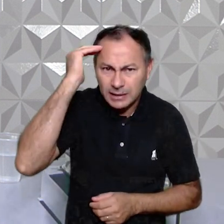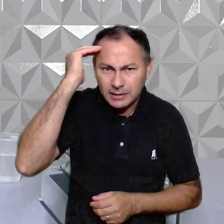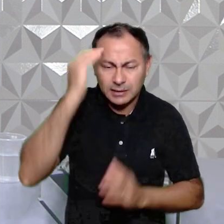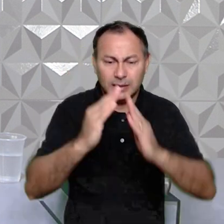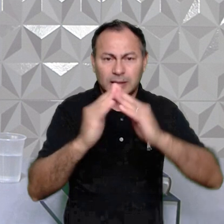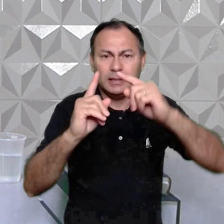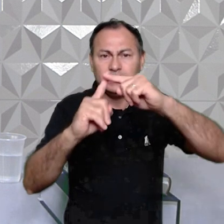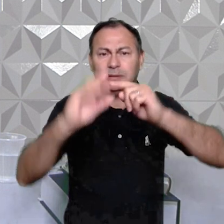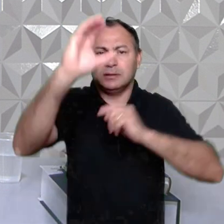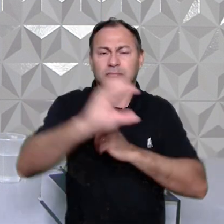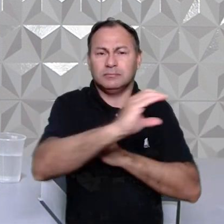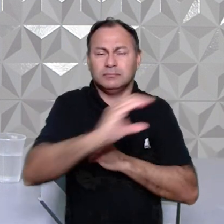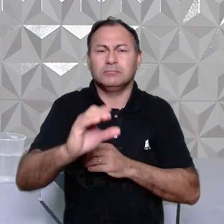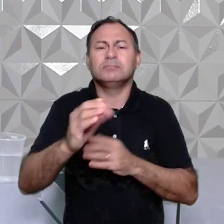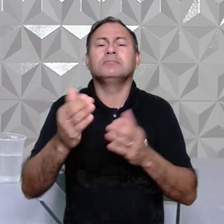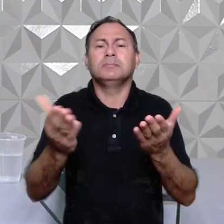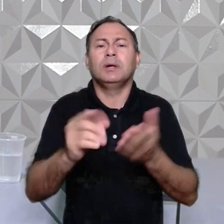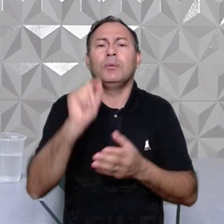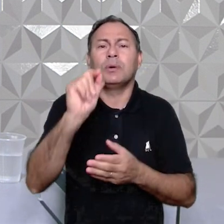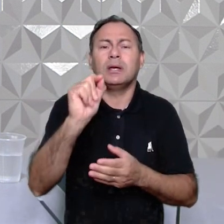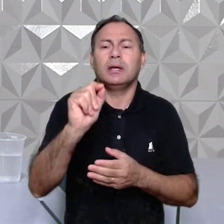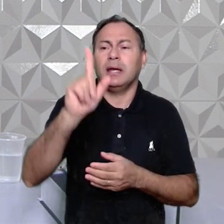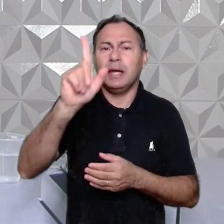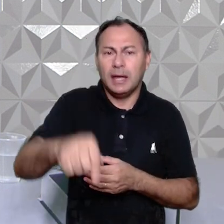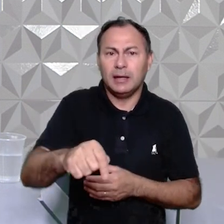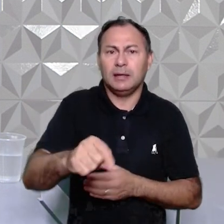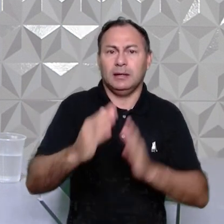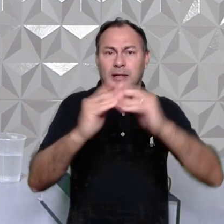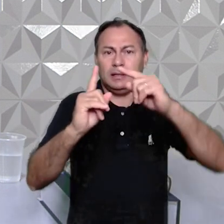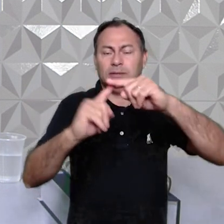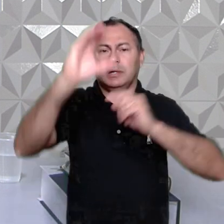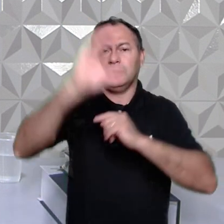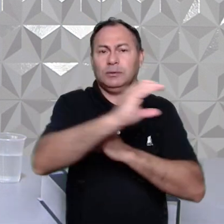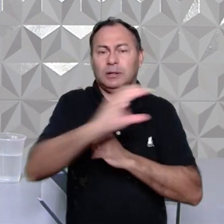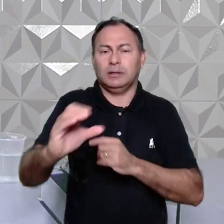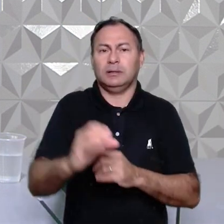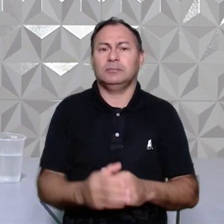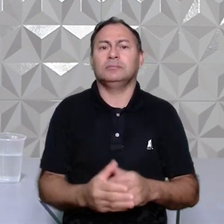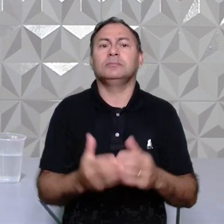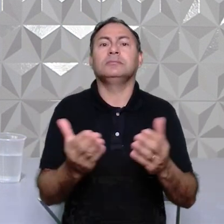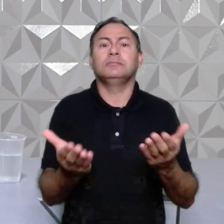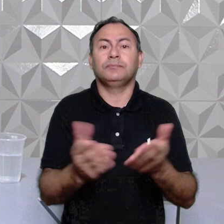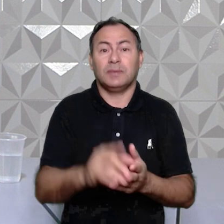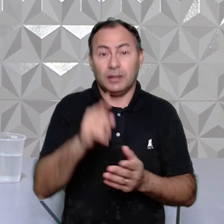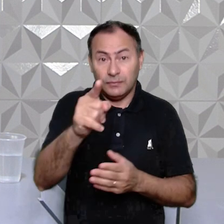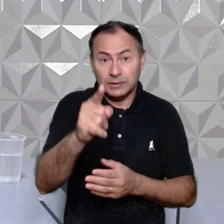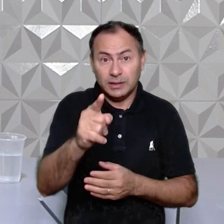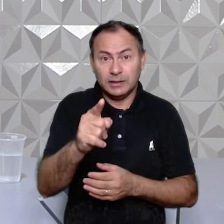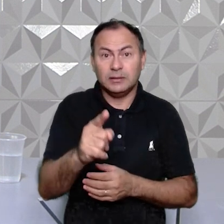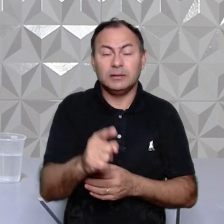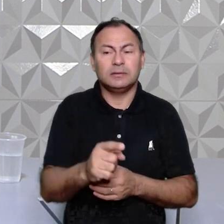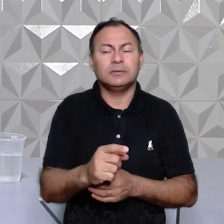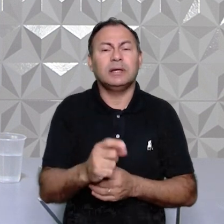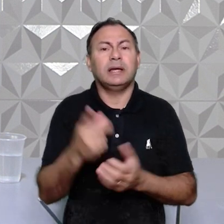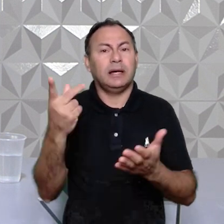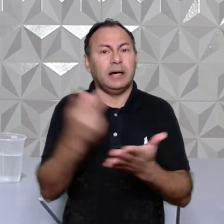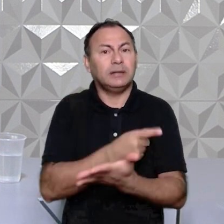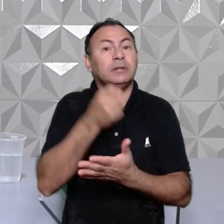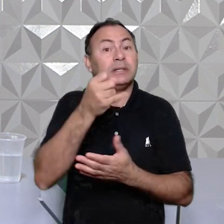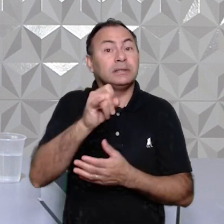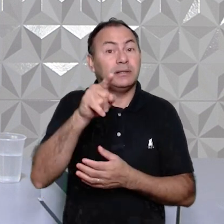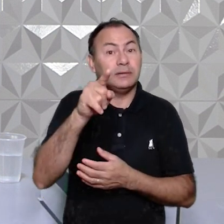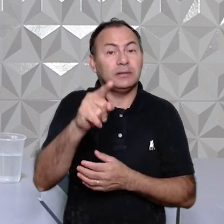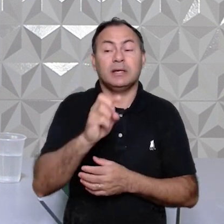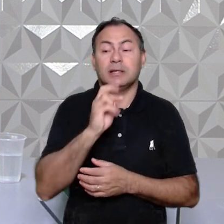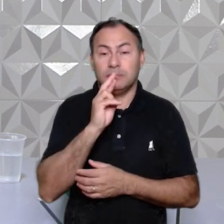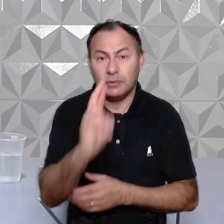por Igreja Católica? O que é a Igreja Católica? Você estaria se equivocando